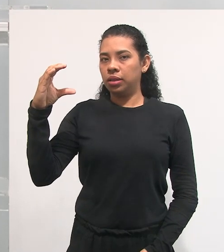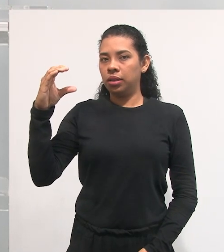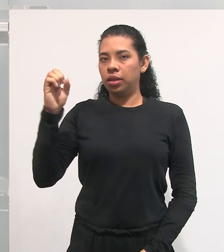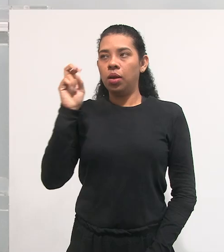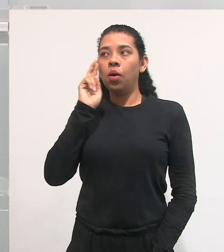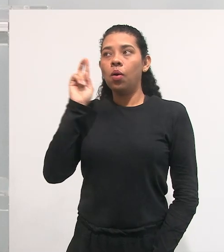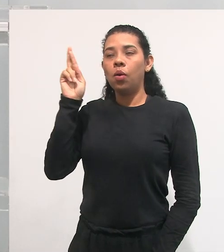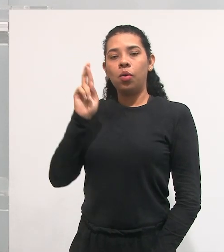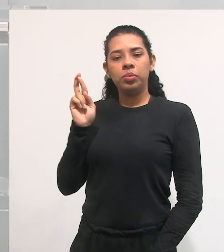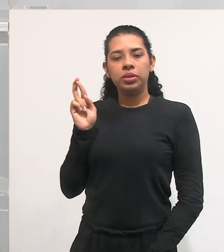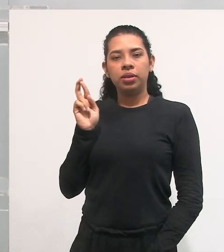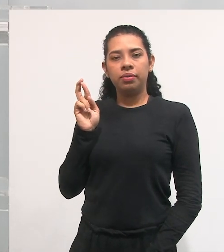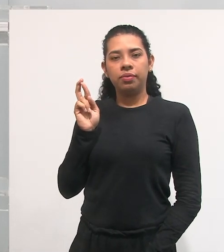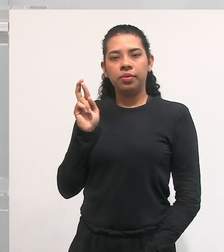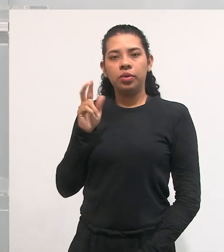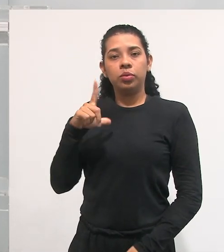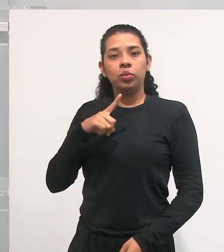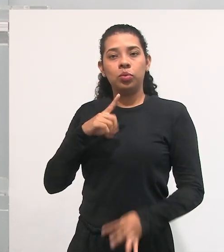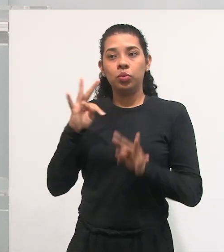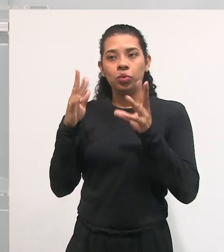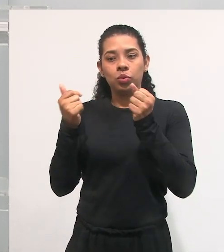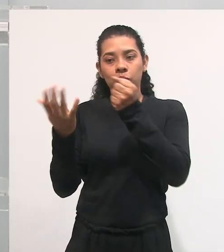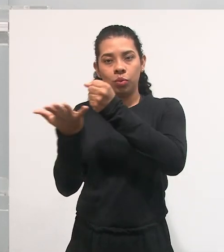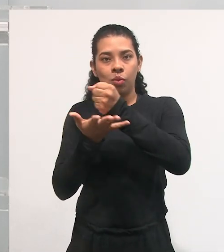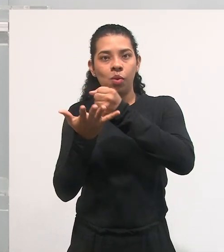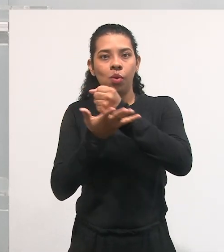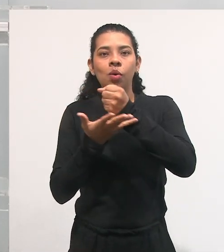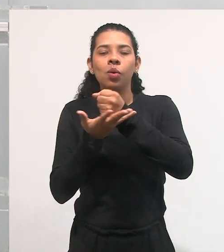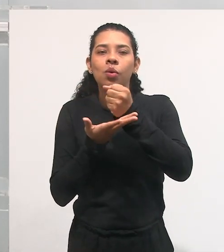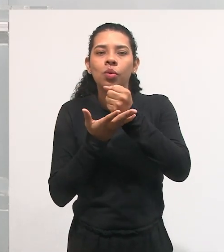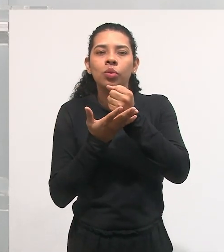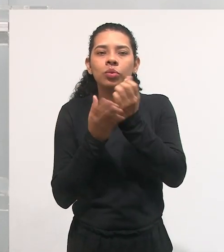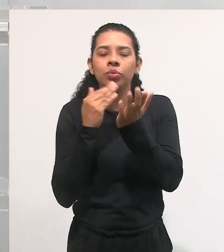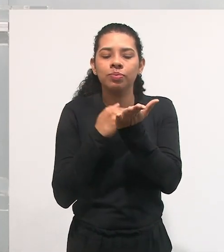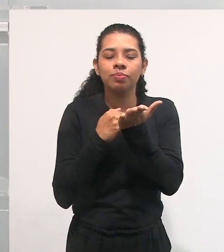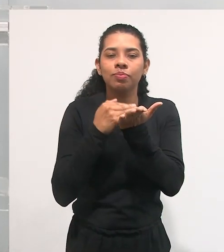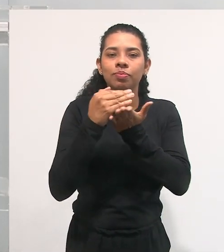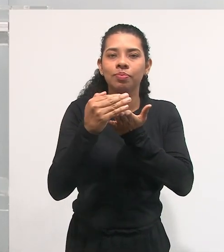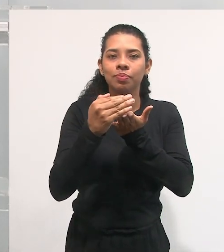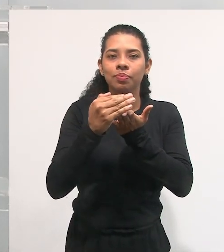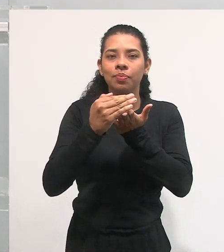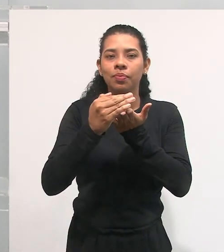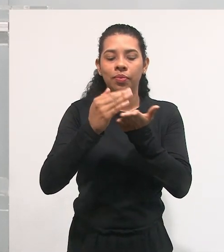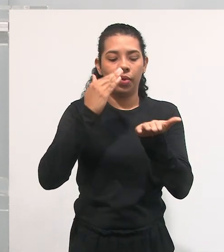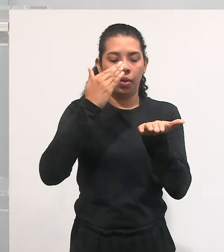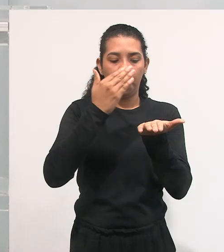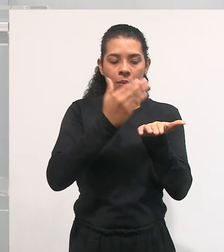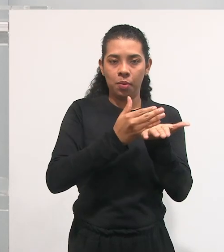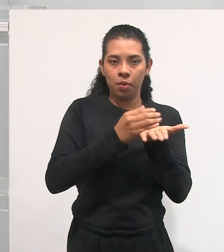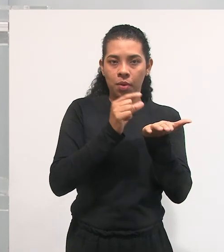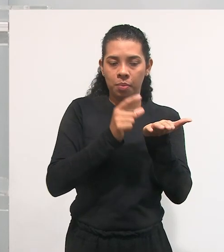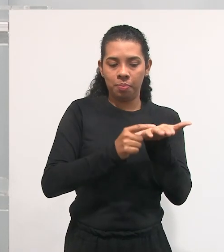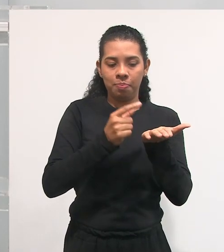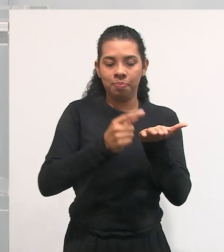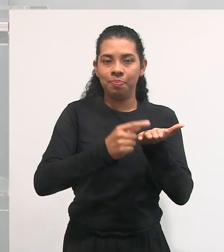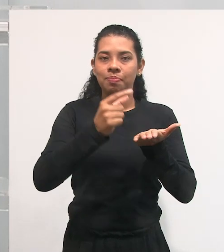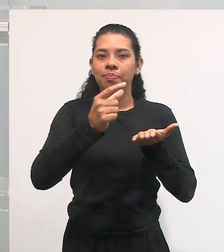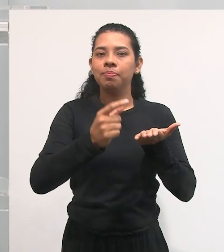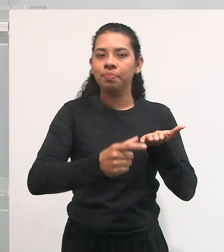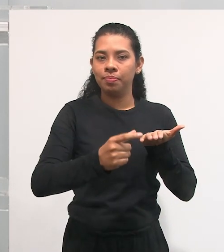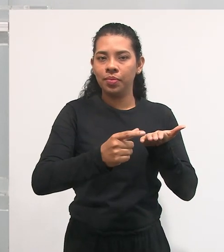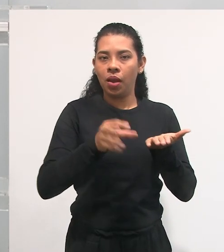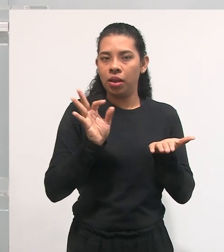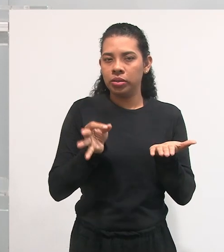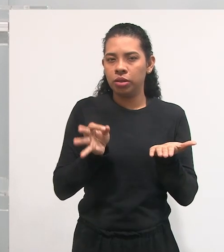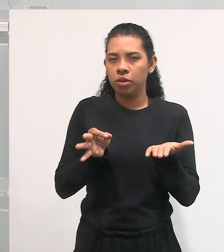vai estipular os eixos que vão ser trabalhados e as etapas da educação com base na LDB. Então,